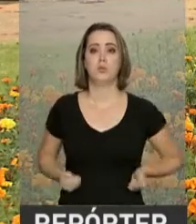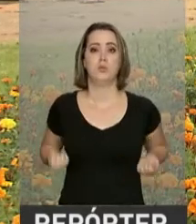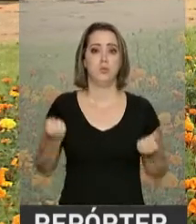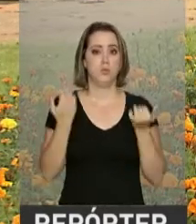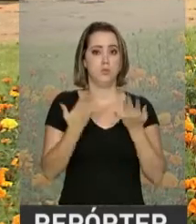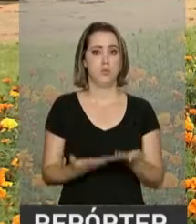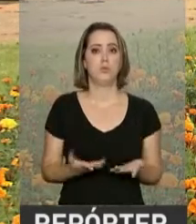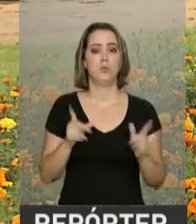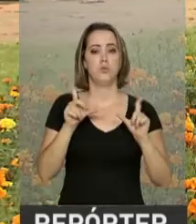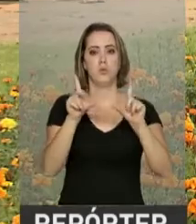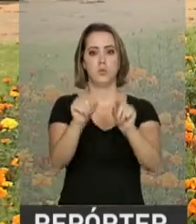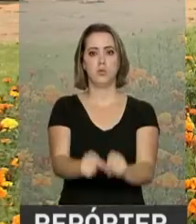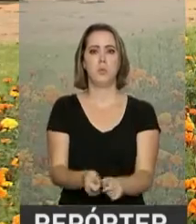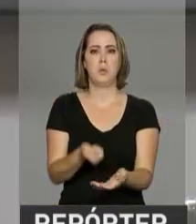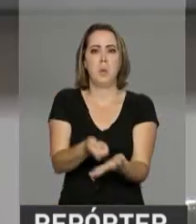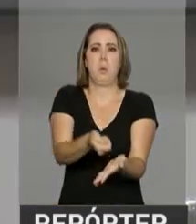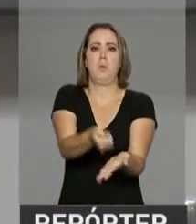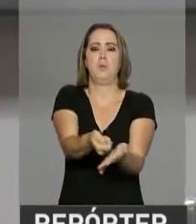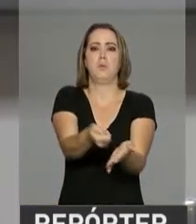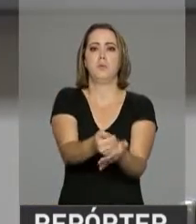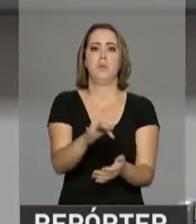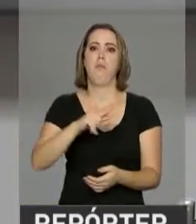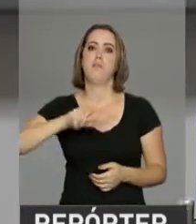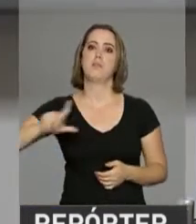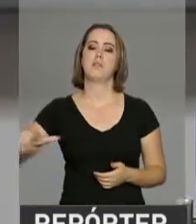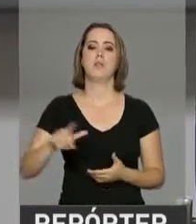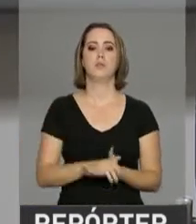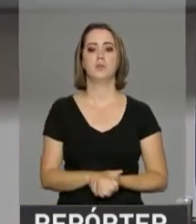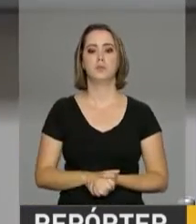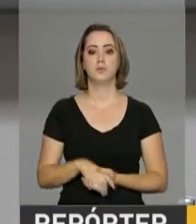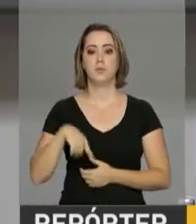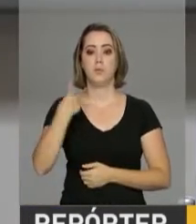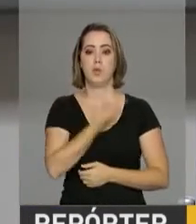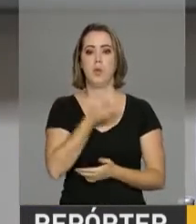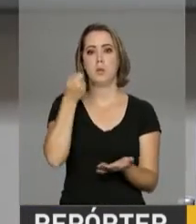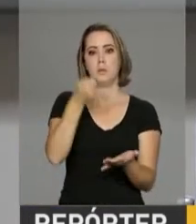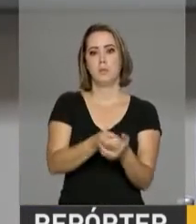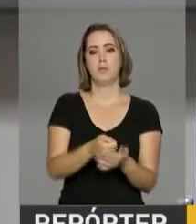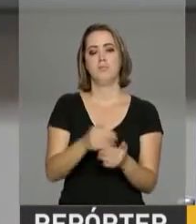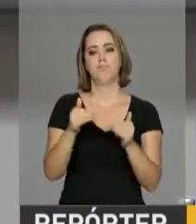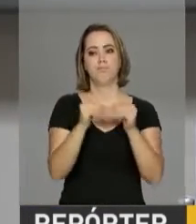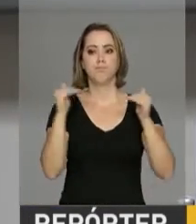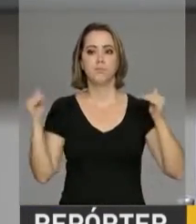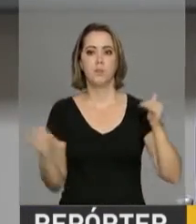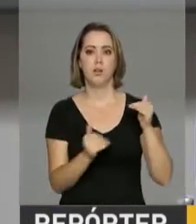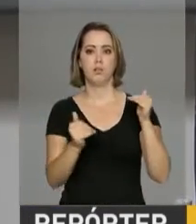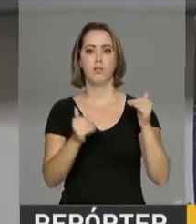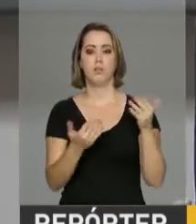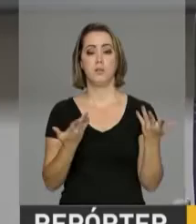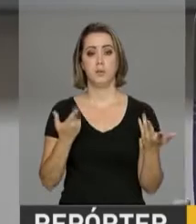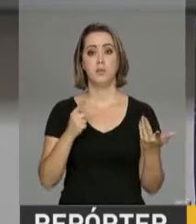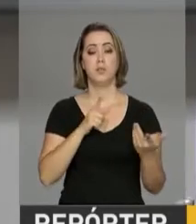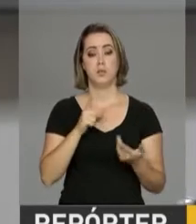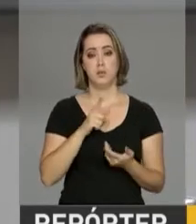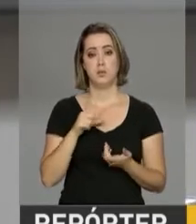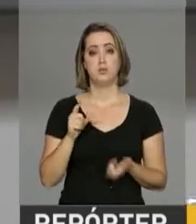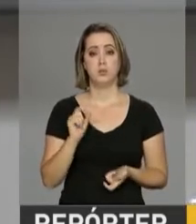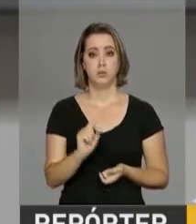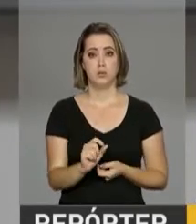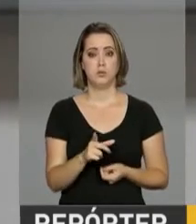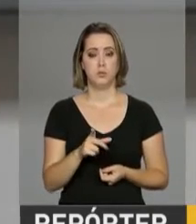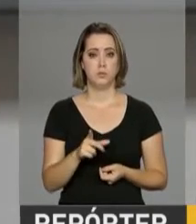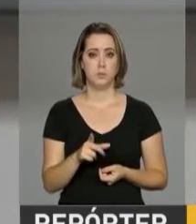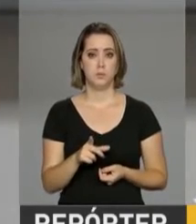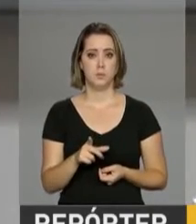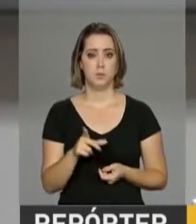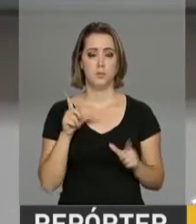e de uma menor pressão fiscal pagamos é 12 bilhões a menos de restos a pagar em janeiro e tivemos aí como